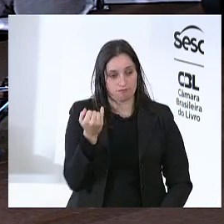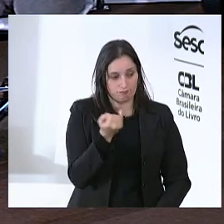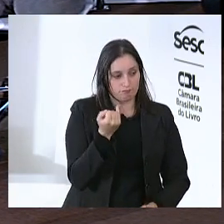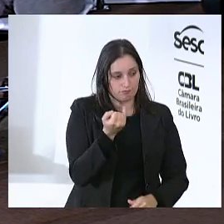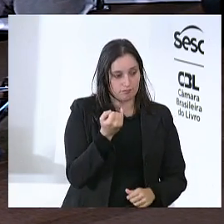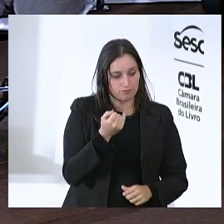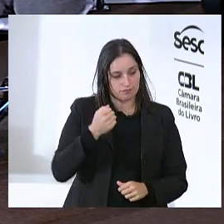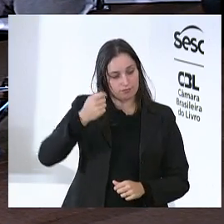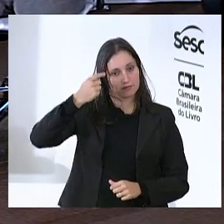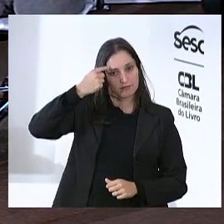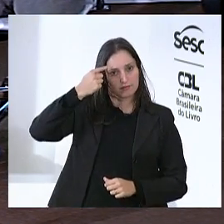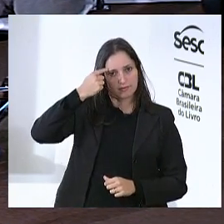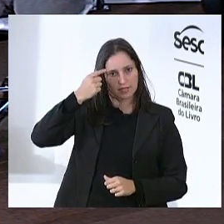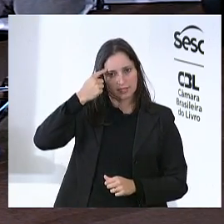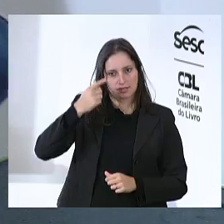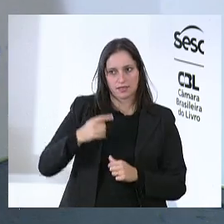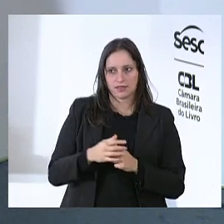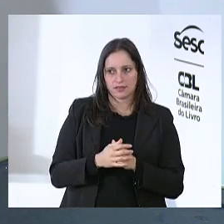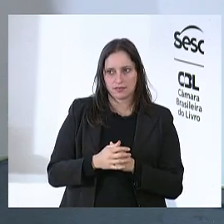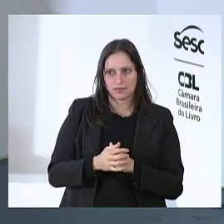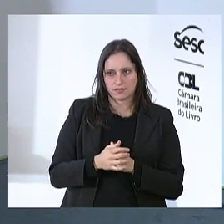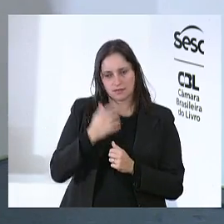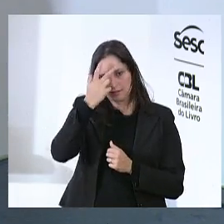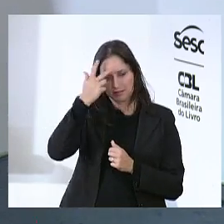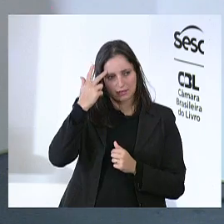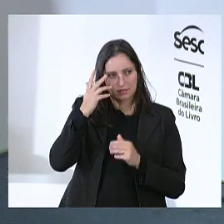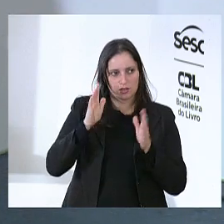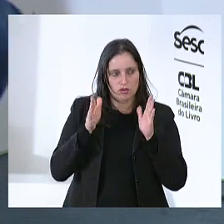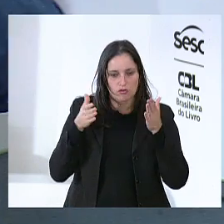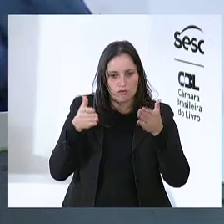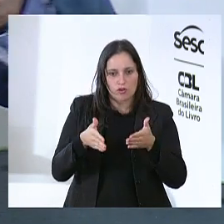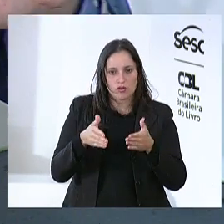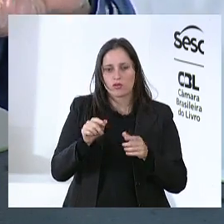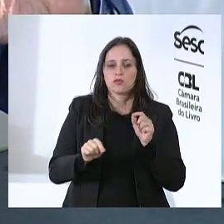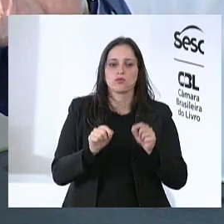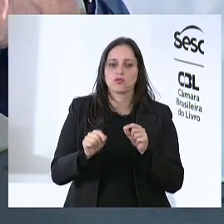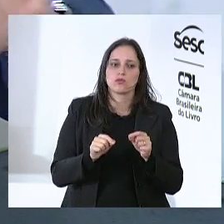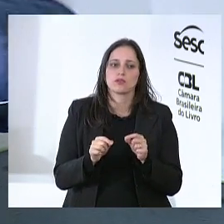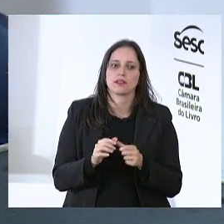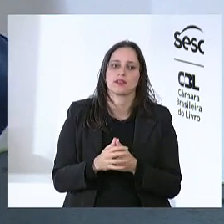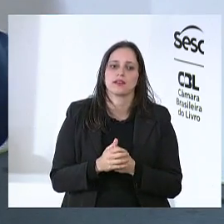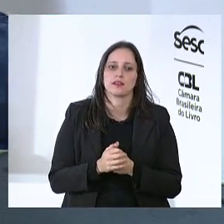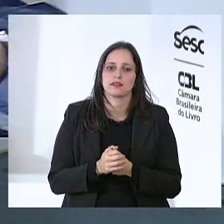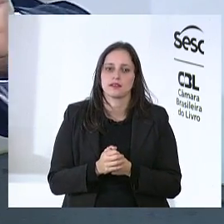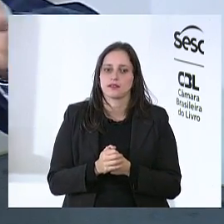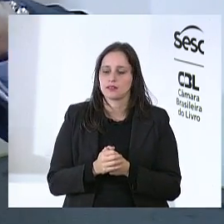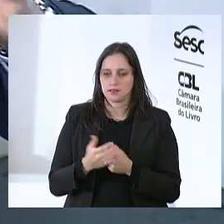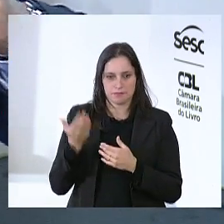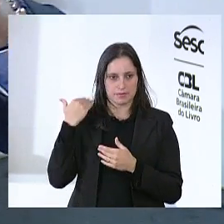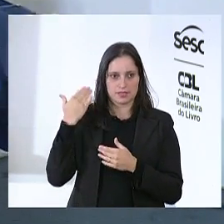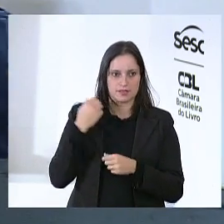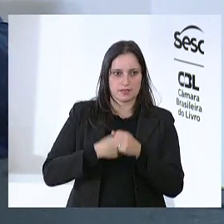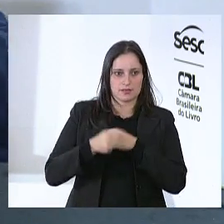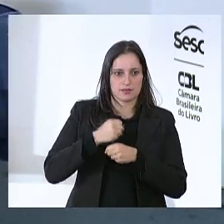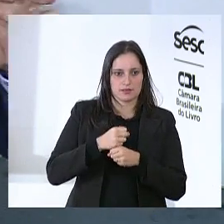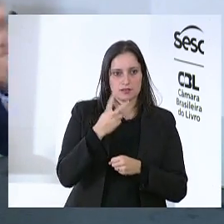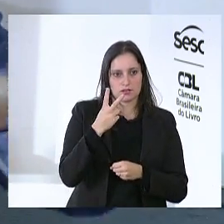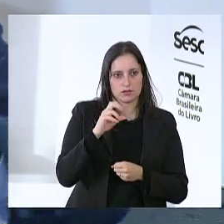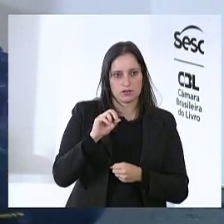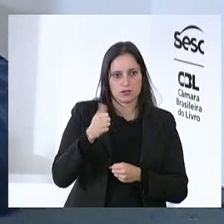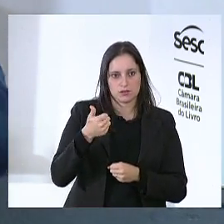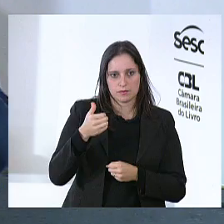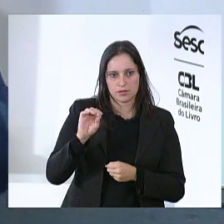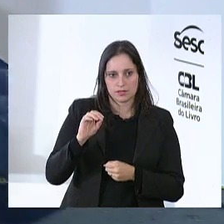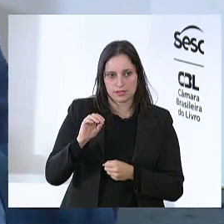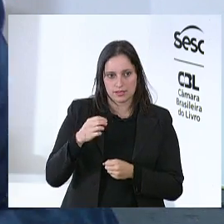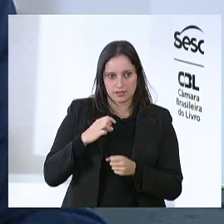a grande tendência, né? Quando a gente pegou 91 a 2010, participei das primeiras reuniões metodológicas dessa pesquisa,